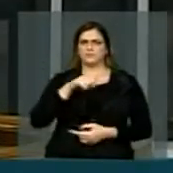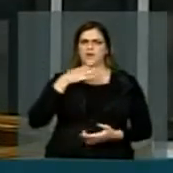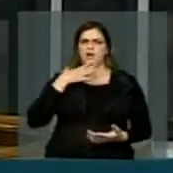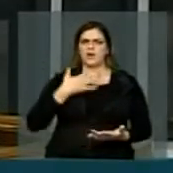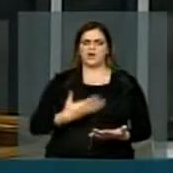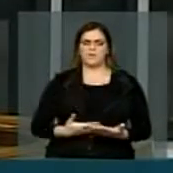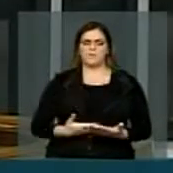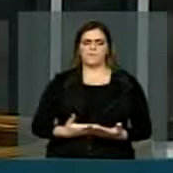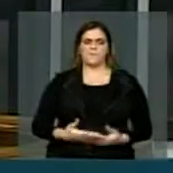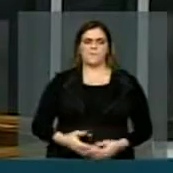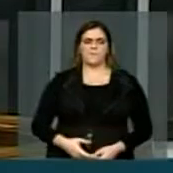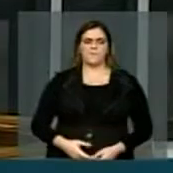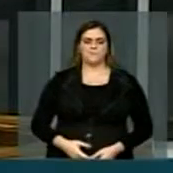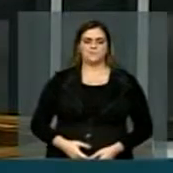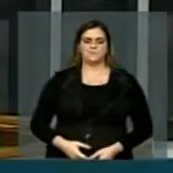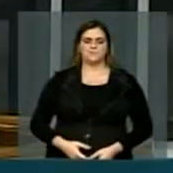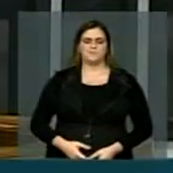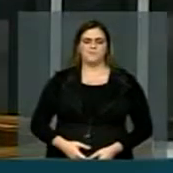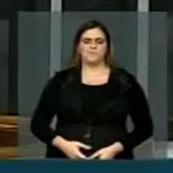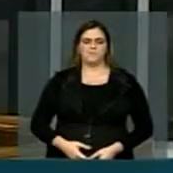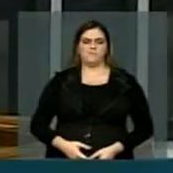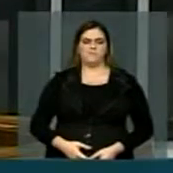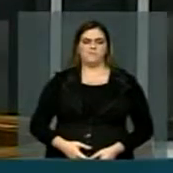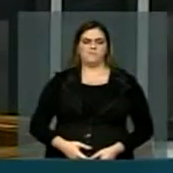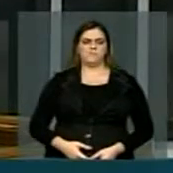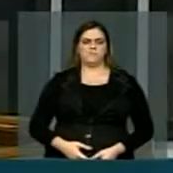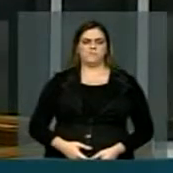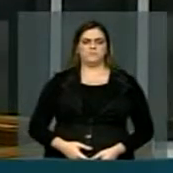deputada Mauri, pasme, deputado Mauro Benevides,